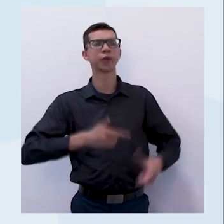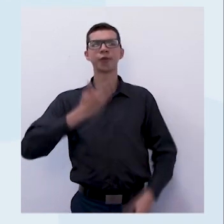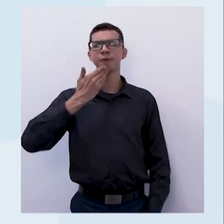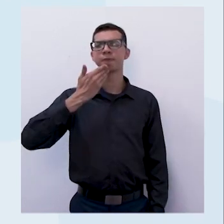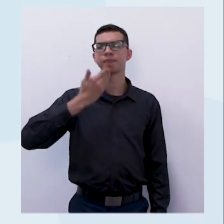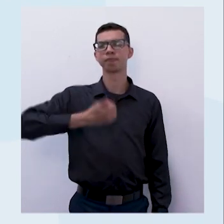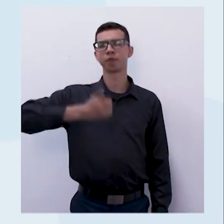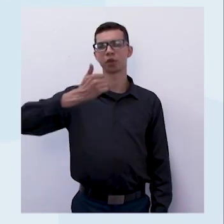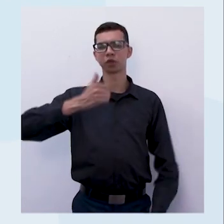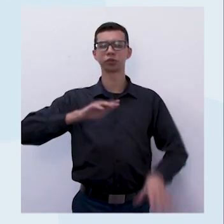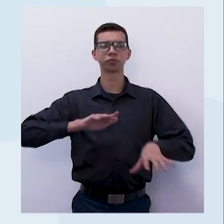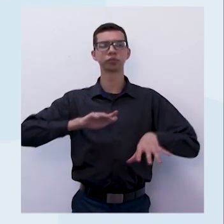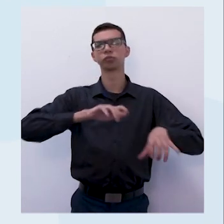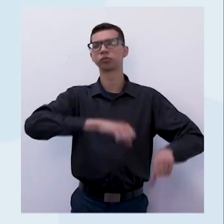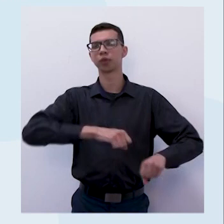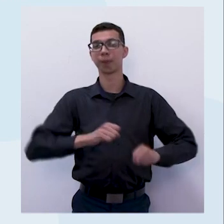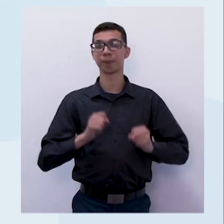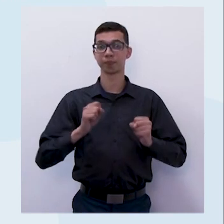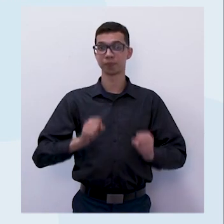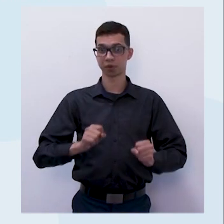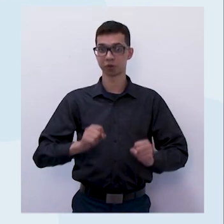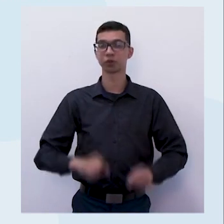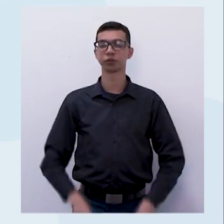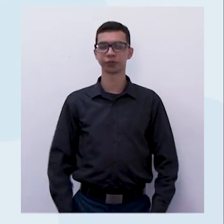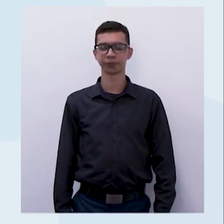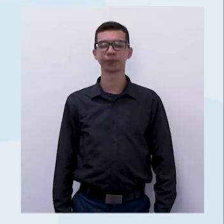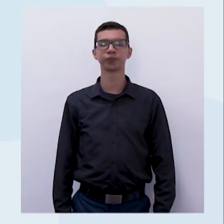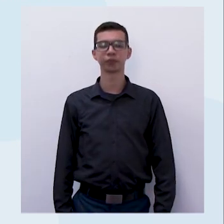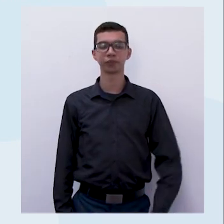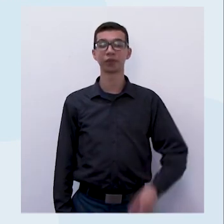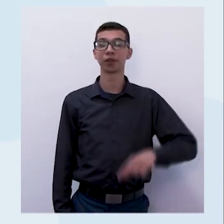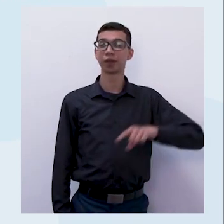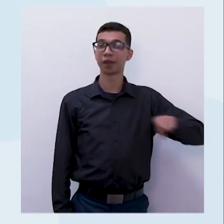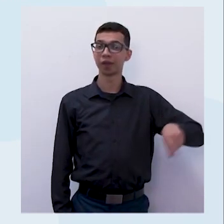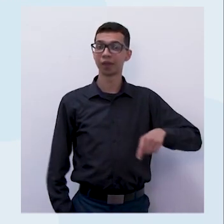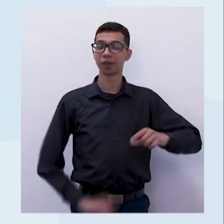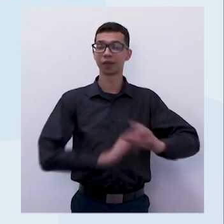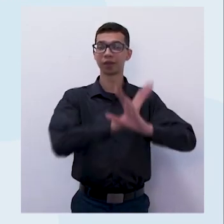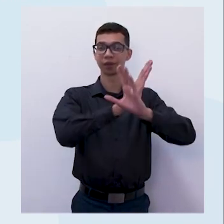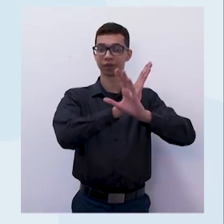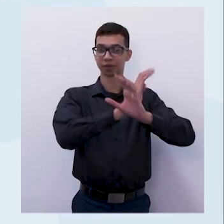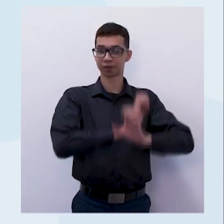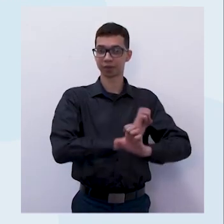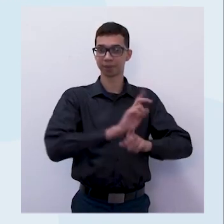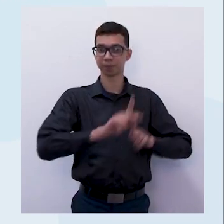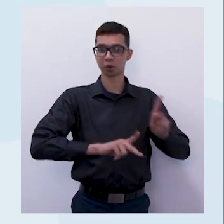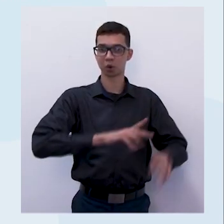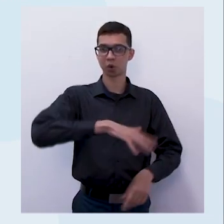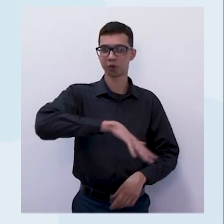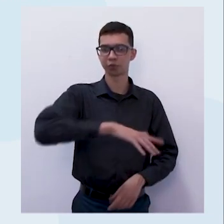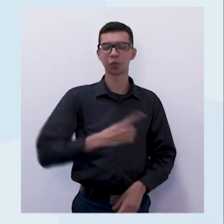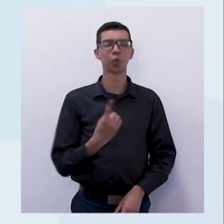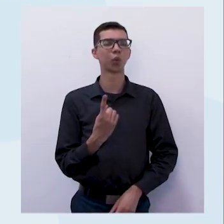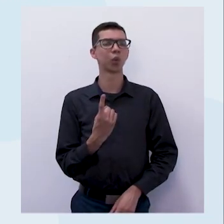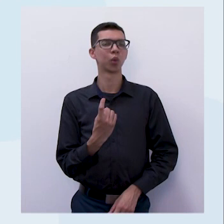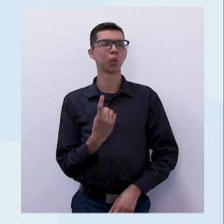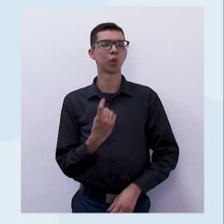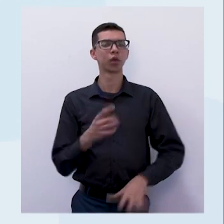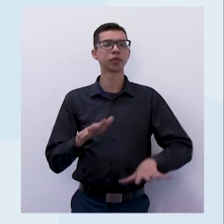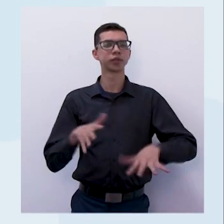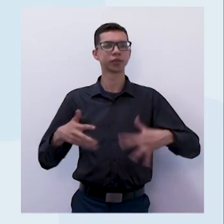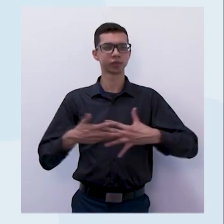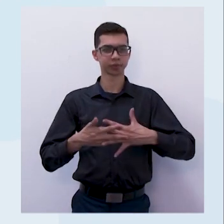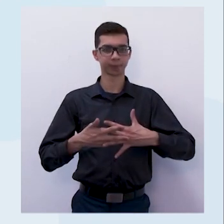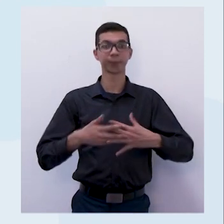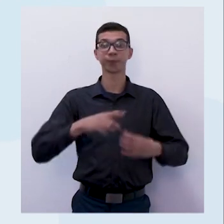de dizer, eram os únicos considerados cidadãos e dedicavam-se à vida militar. Depois